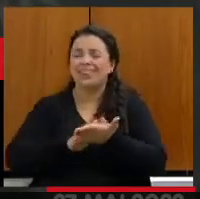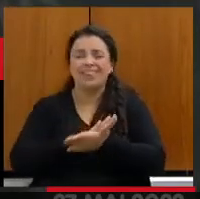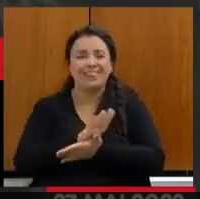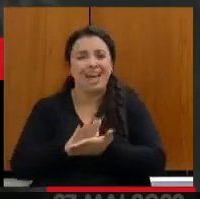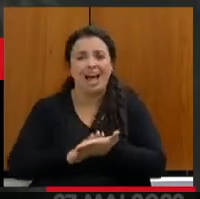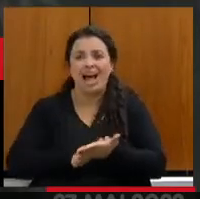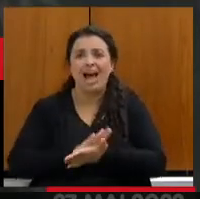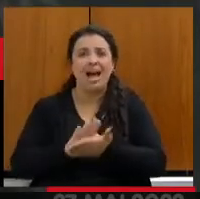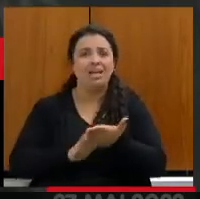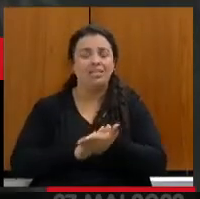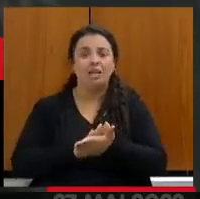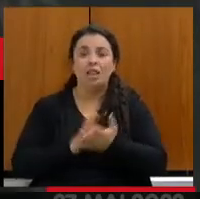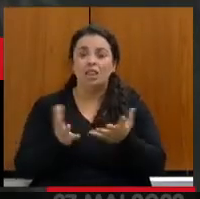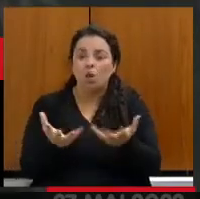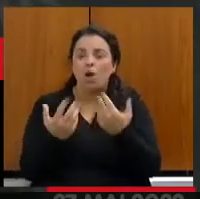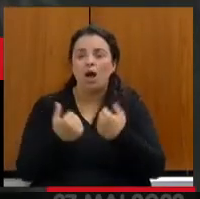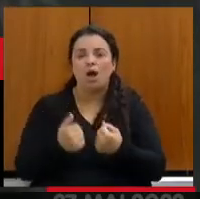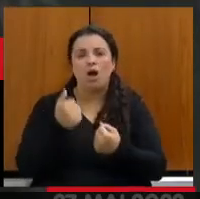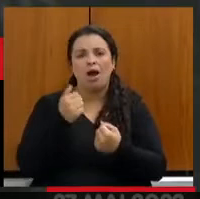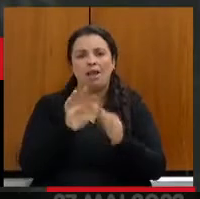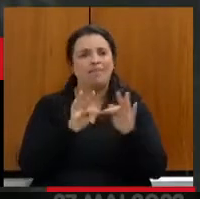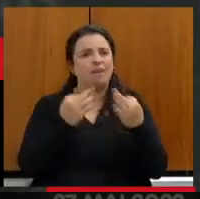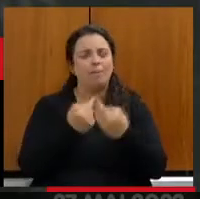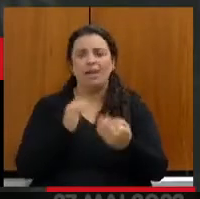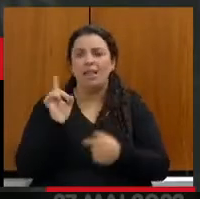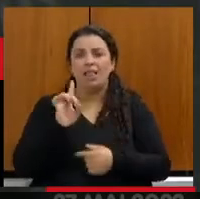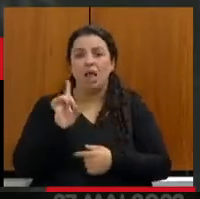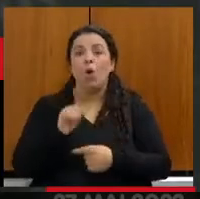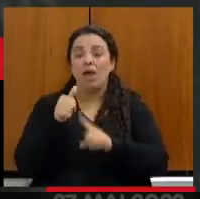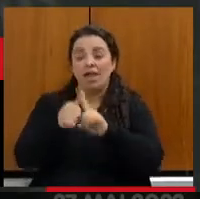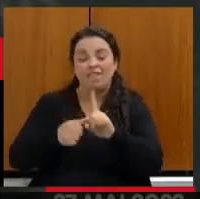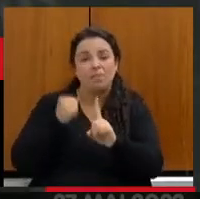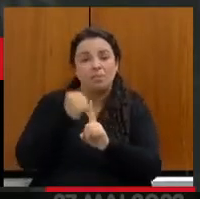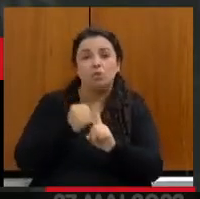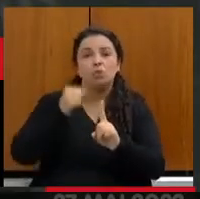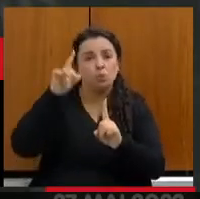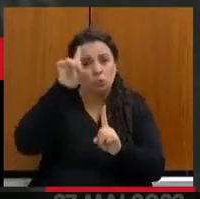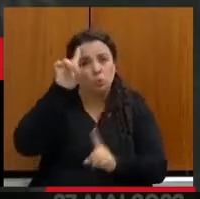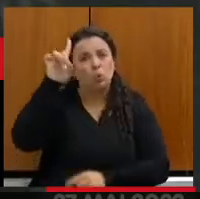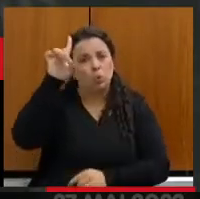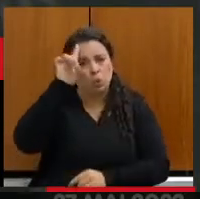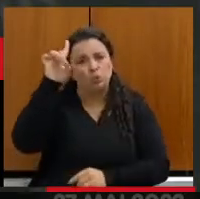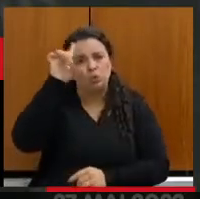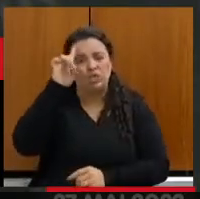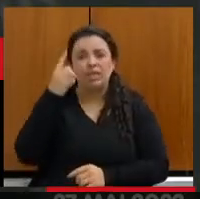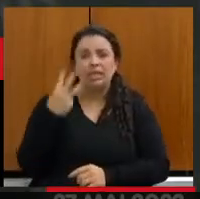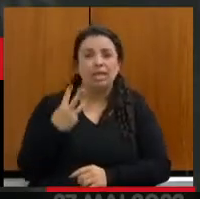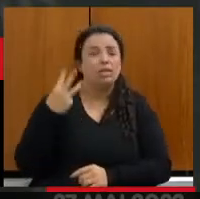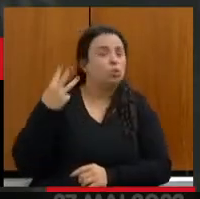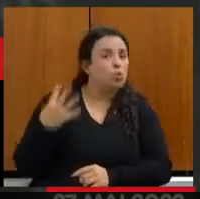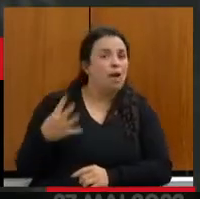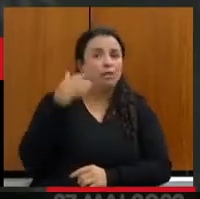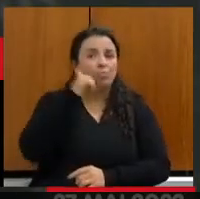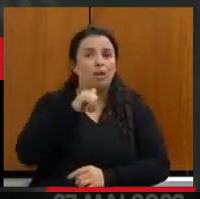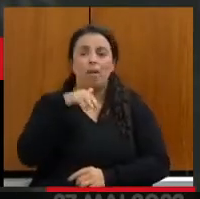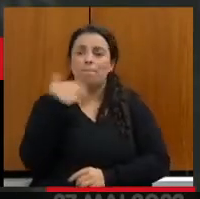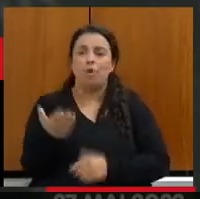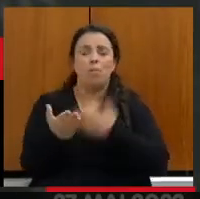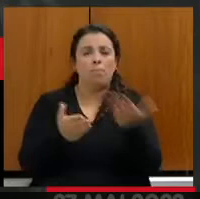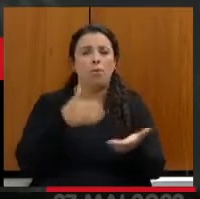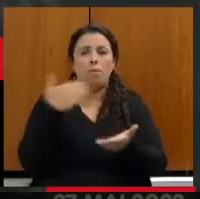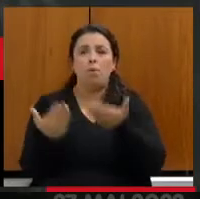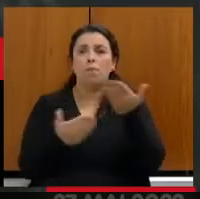feminicídio e o feminicídio mapa todos os dias três quatro mulheres em todo o